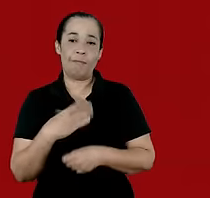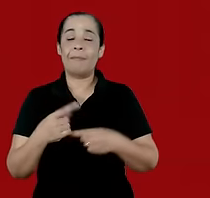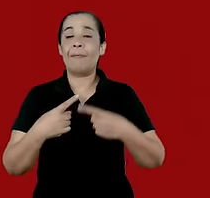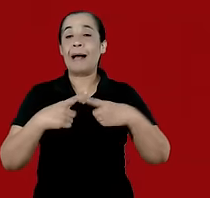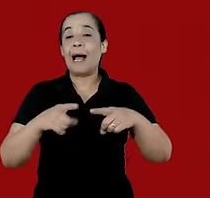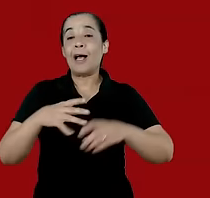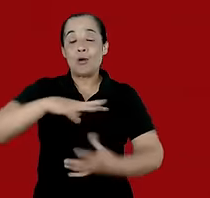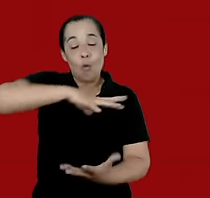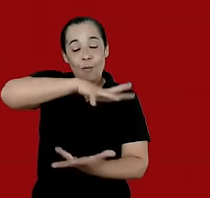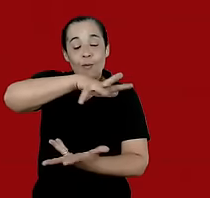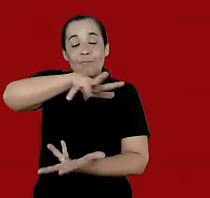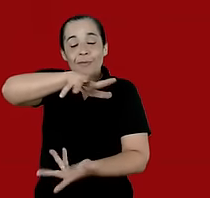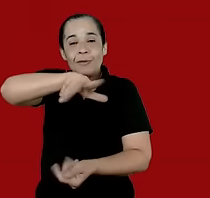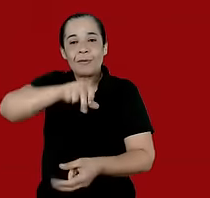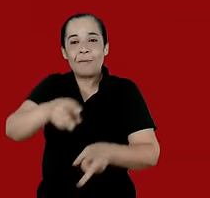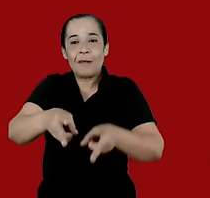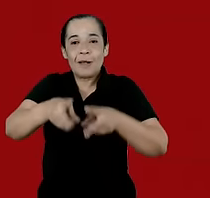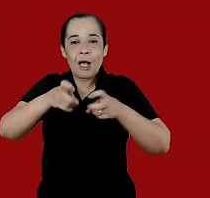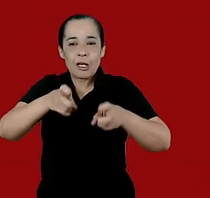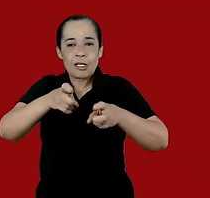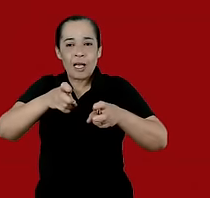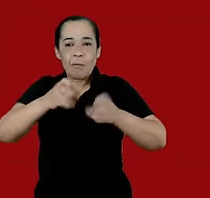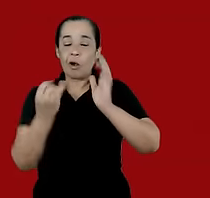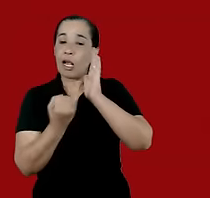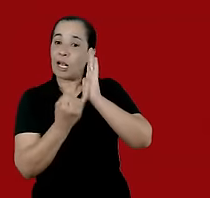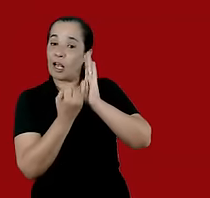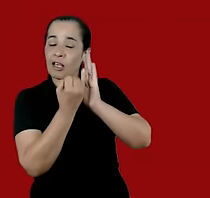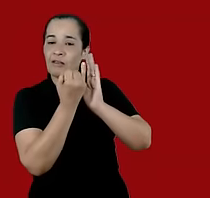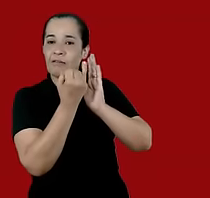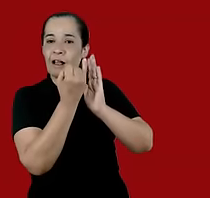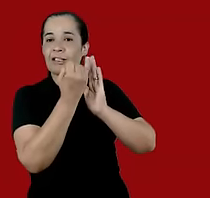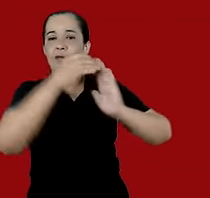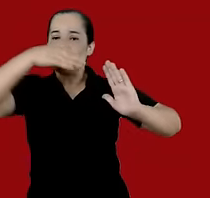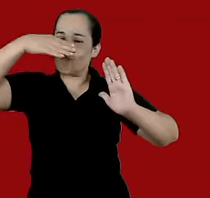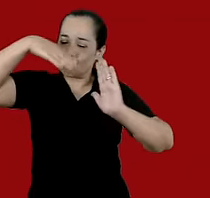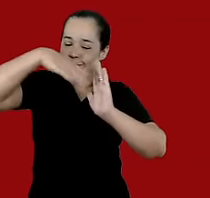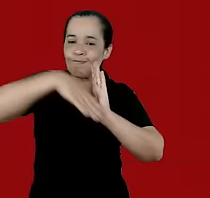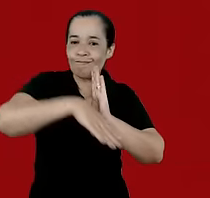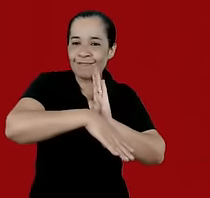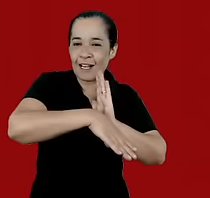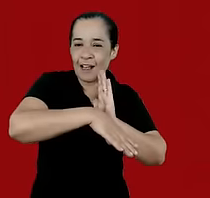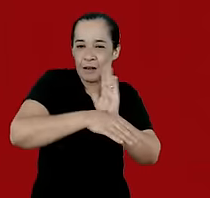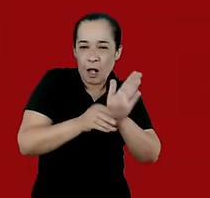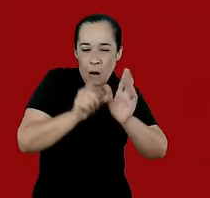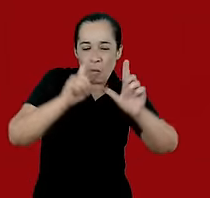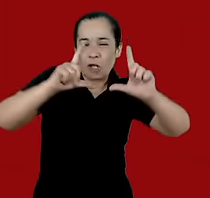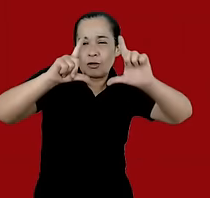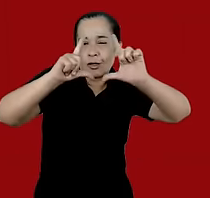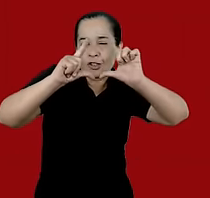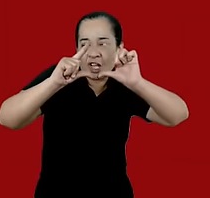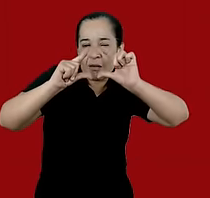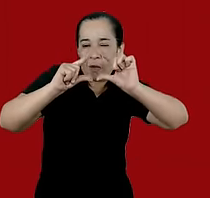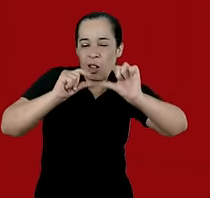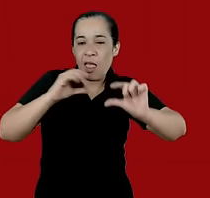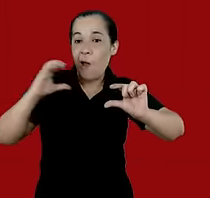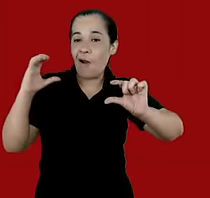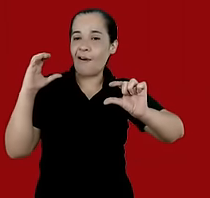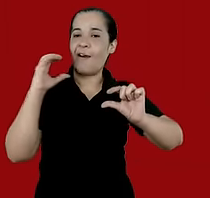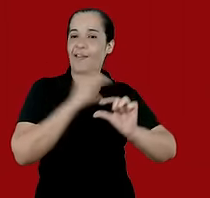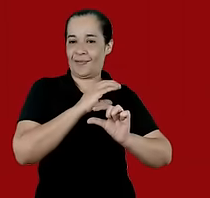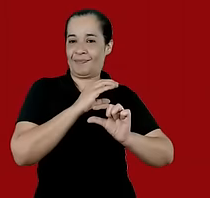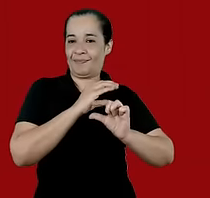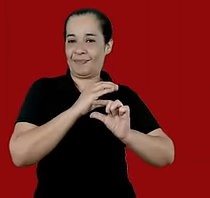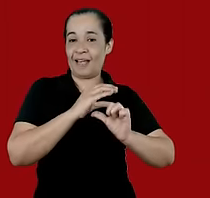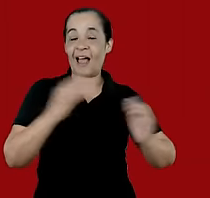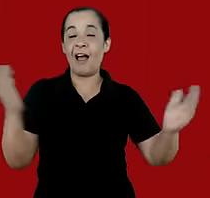mundo a gente vê um processo de desinflação que diminuiu em sua velocidade e sua intensidade quando a gente olha a parte a a parte